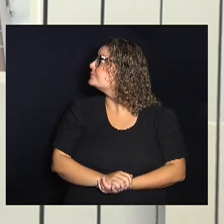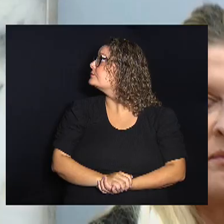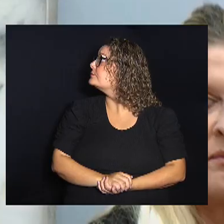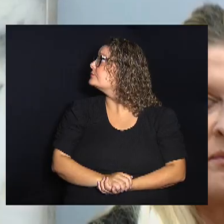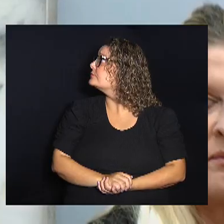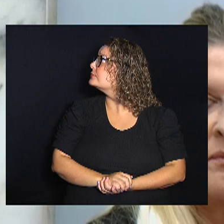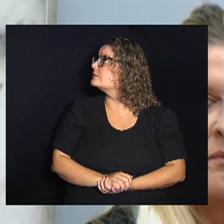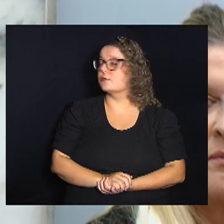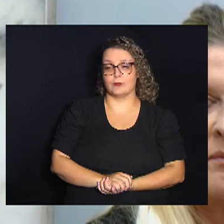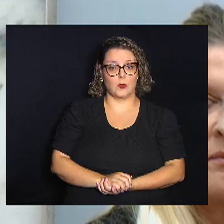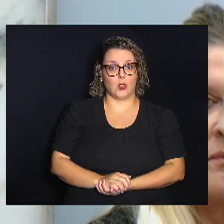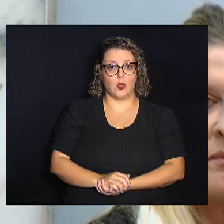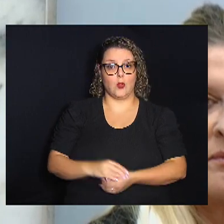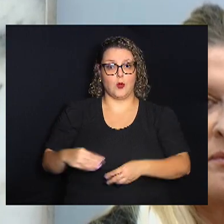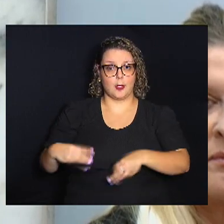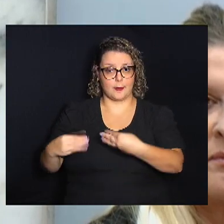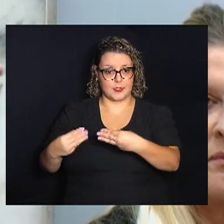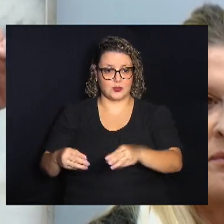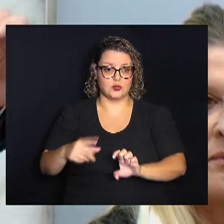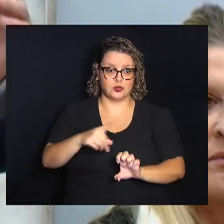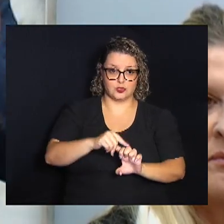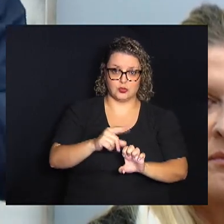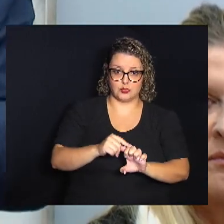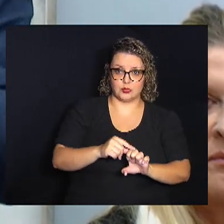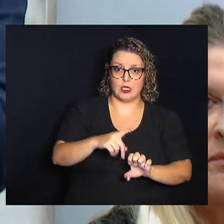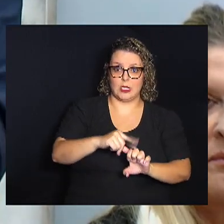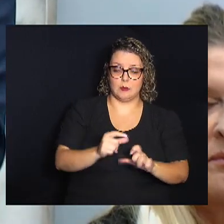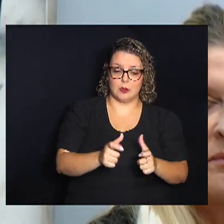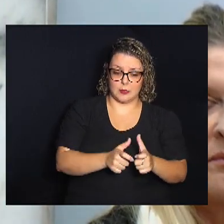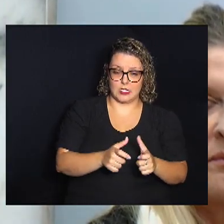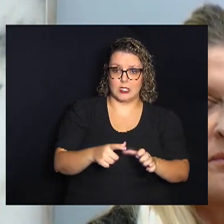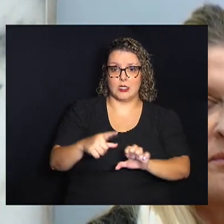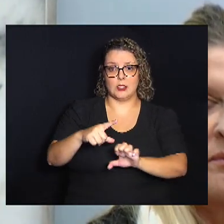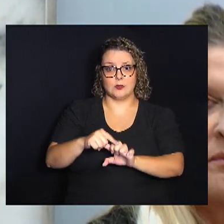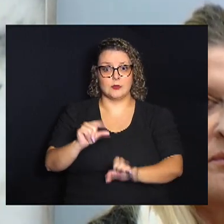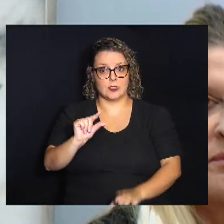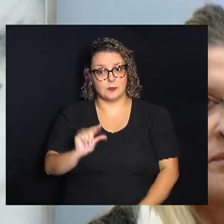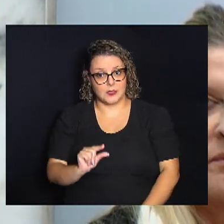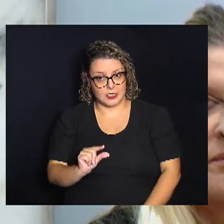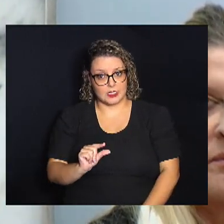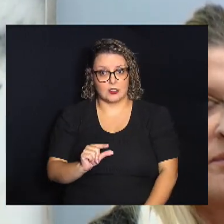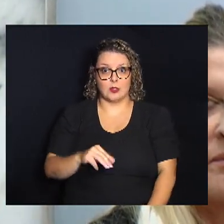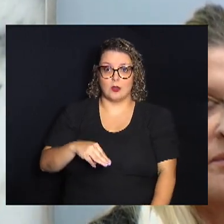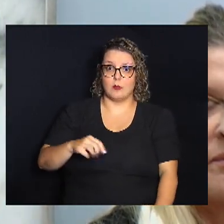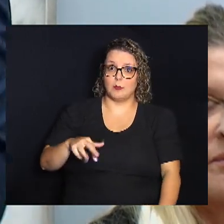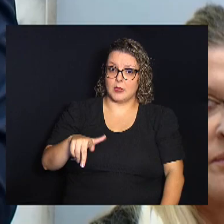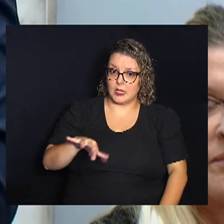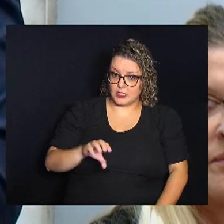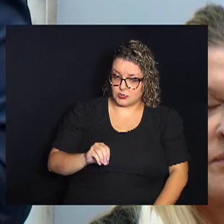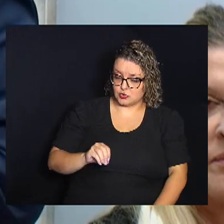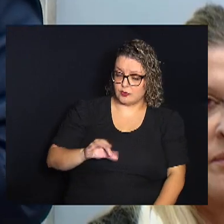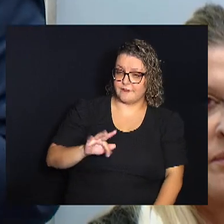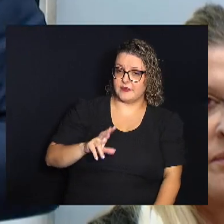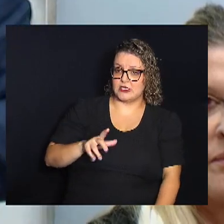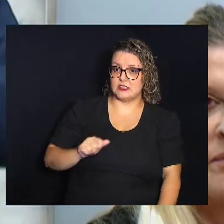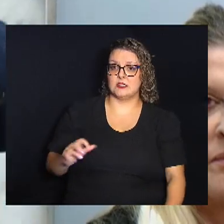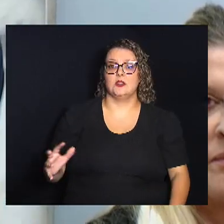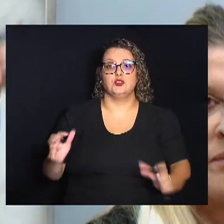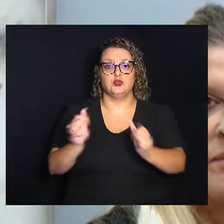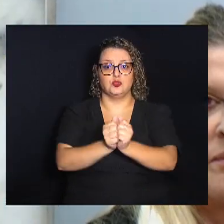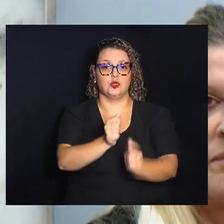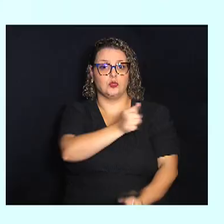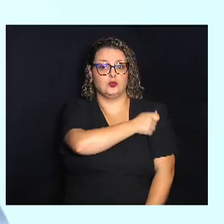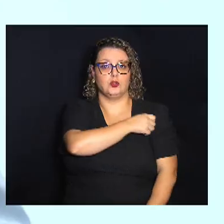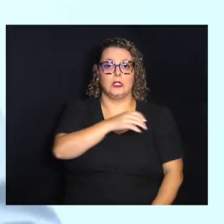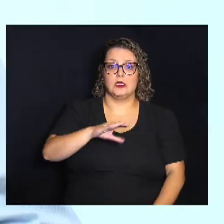O ministro do Empreendedorismo, da Microempresa e das Empresas de Pequeno Porte, Márcio França, reuniu autoridades de Campinas